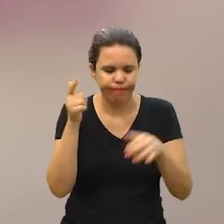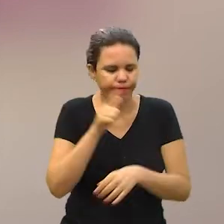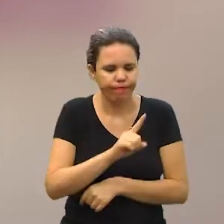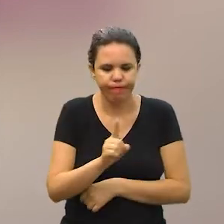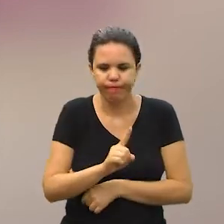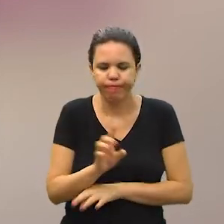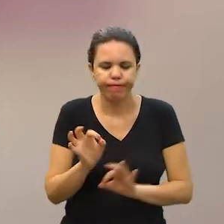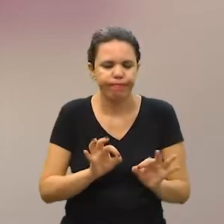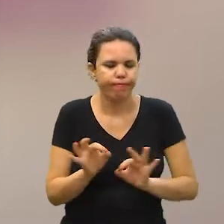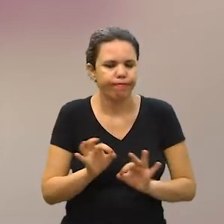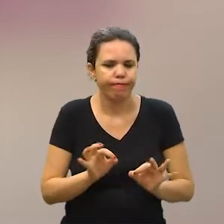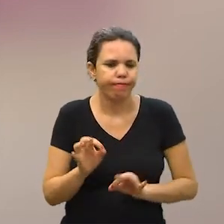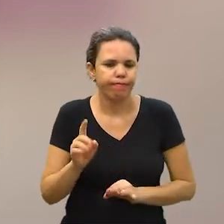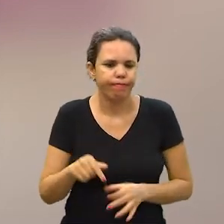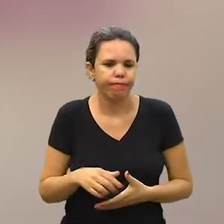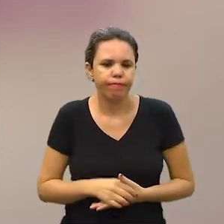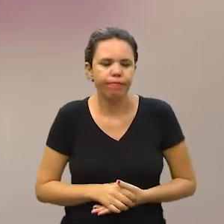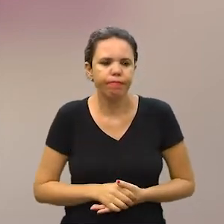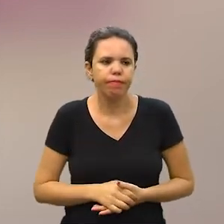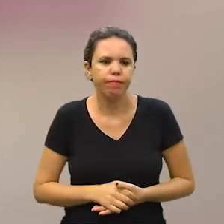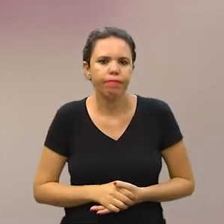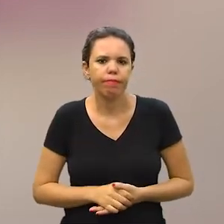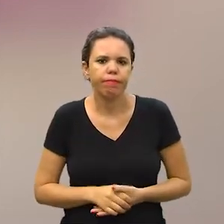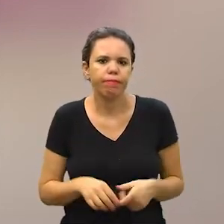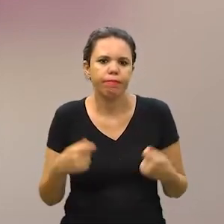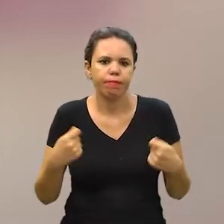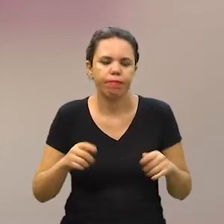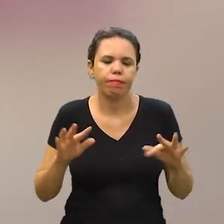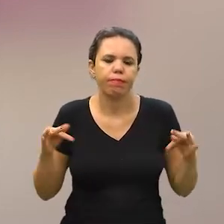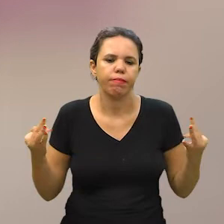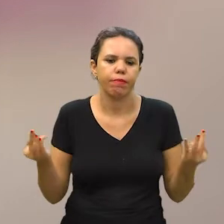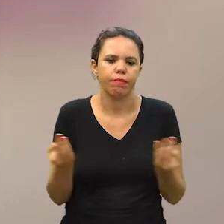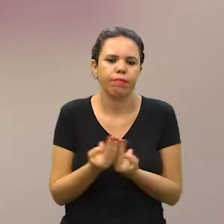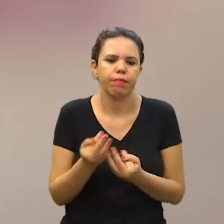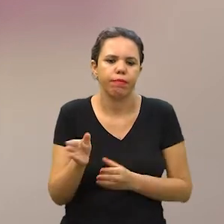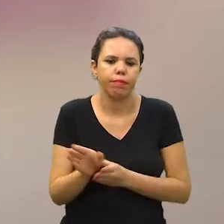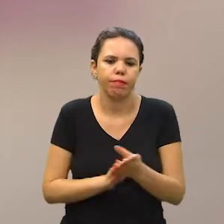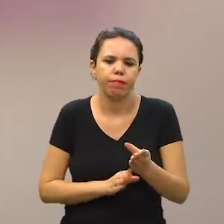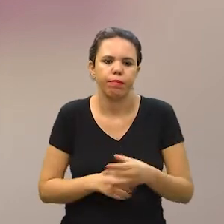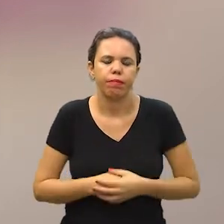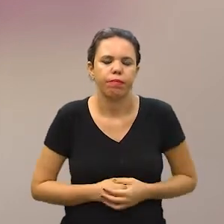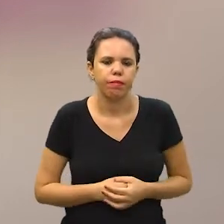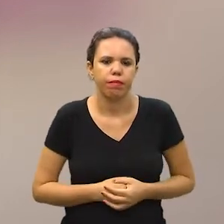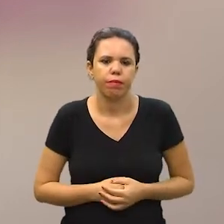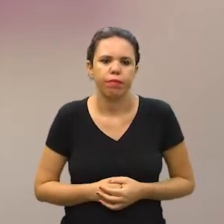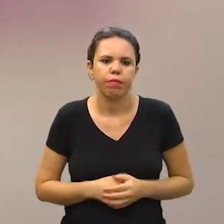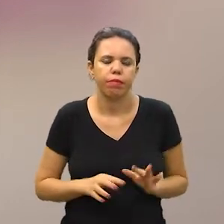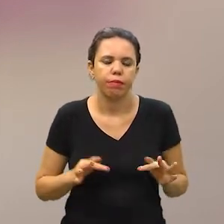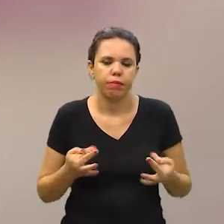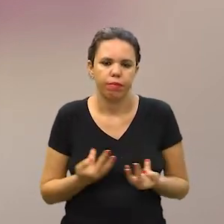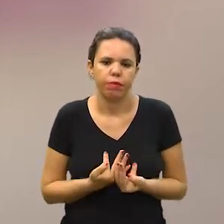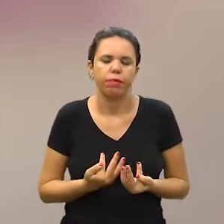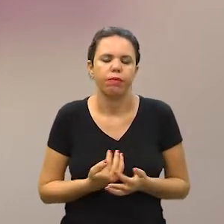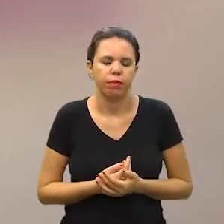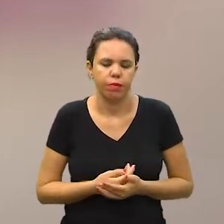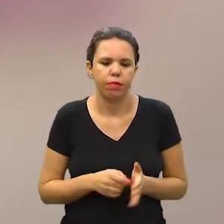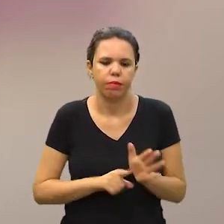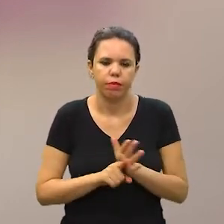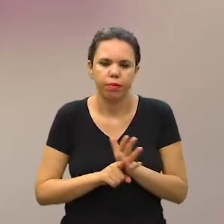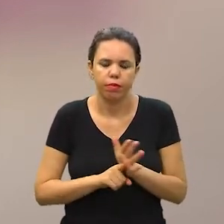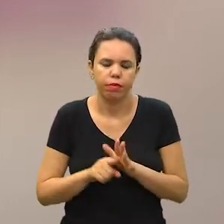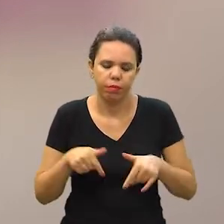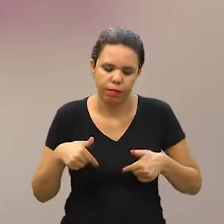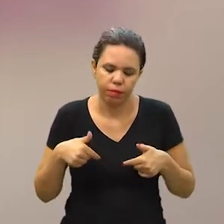não consegue se organizar para isso. Então, a gente precisa que os pais sejam orientados dessa forma, que os pais sejam orientados de